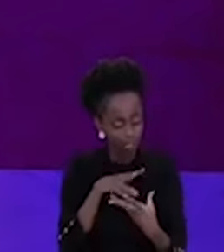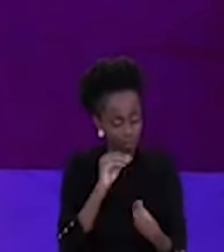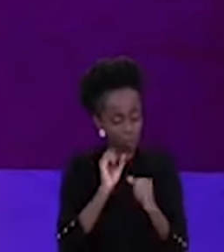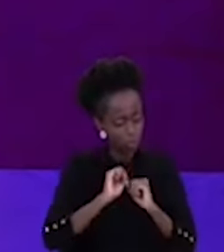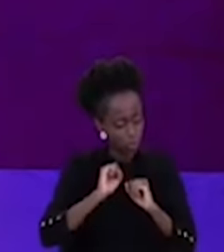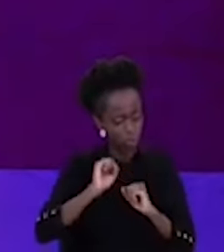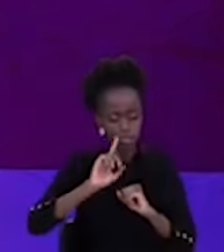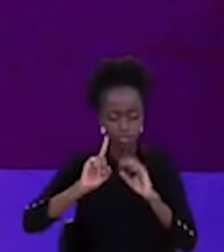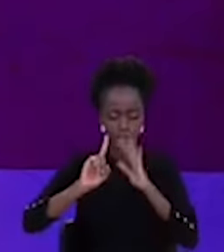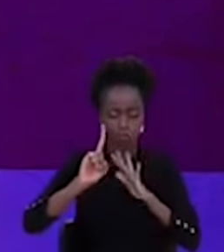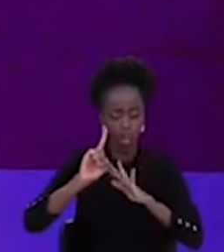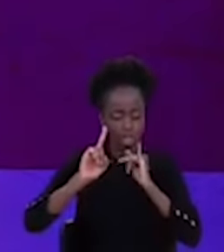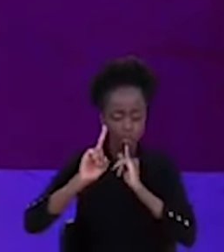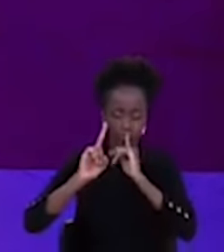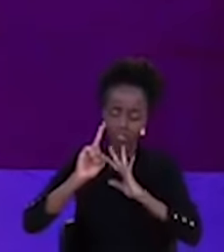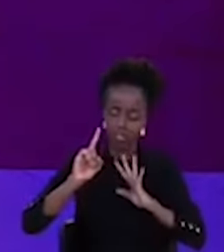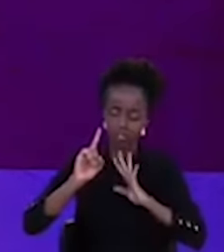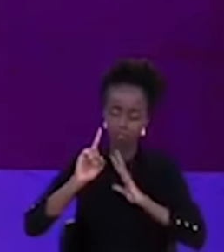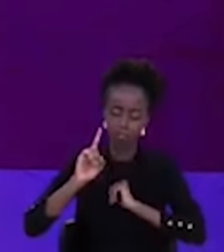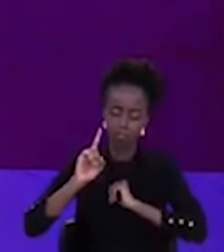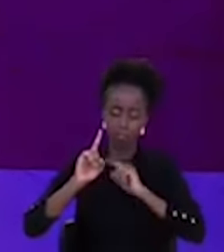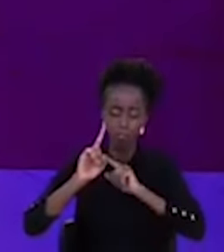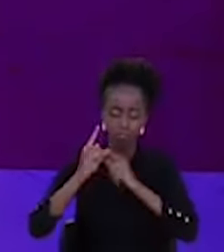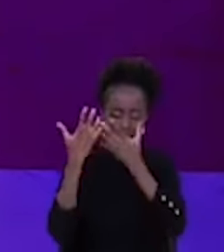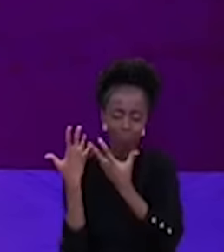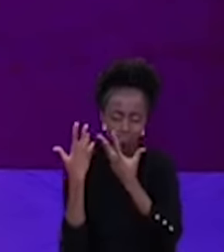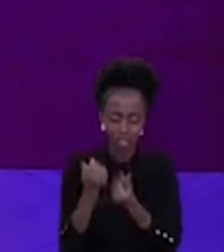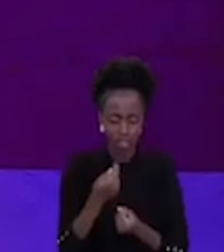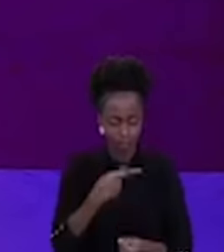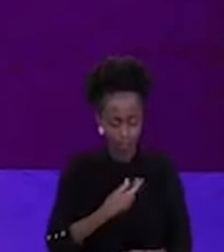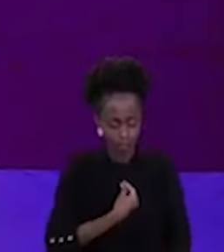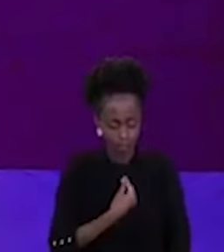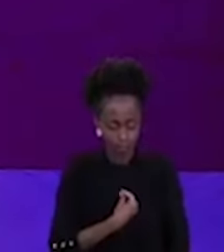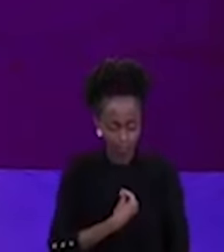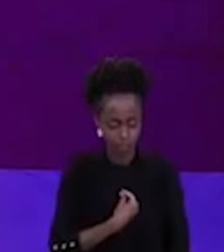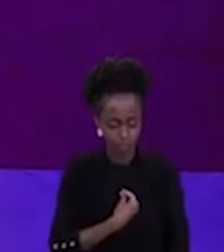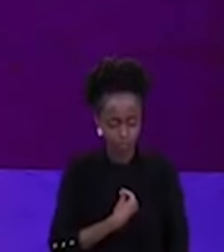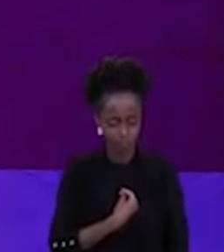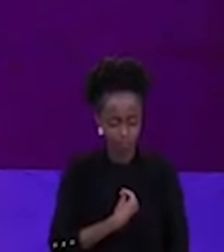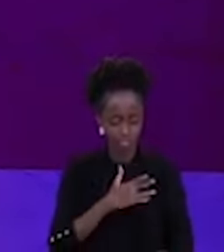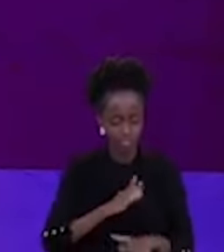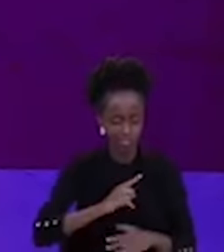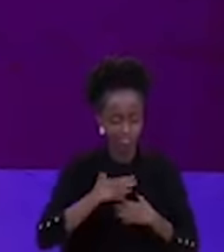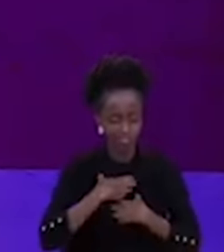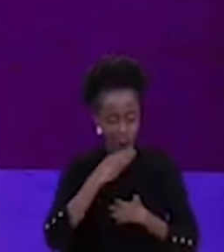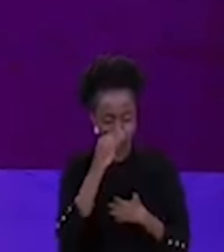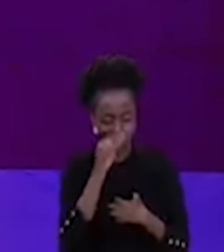adorá-lo, pode dizer: eu te amo. Ele recebe a sua alma, meu amigo, a alma que foi